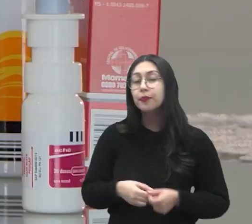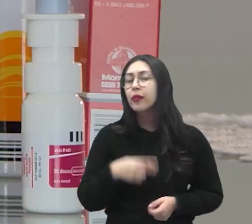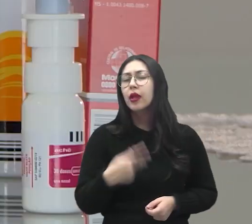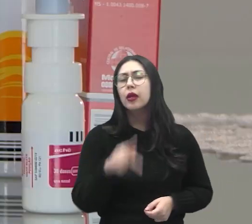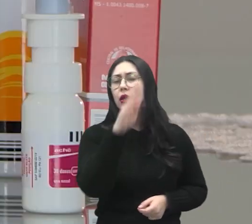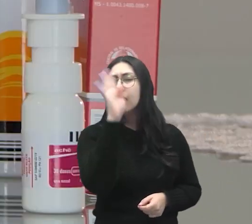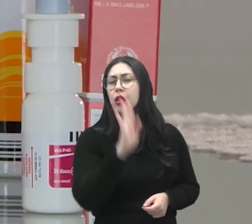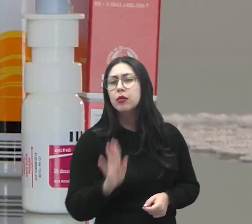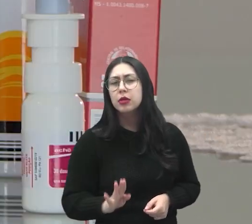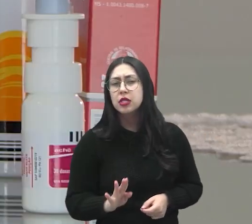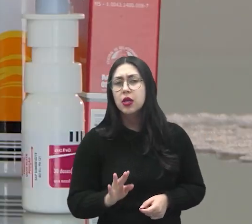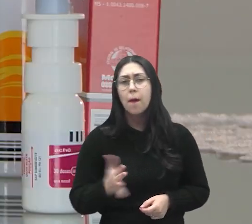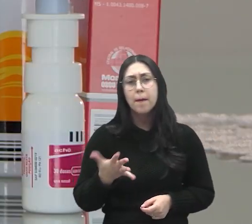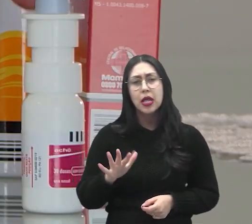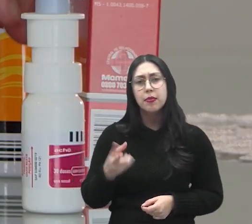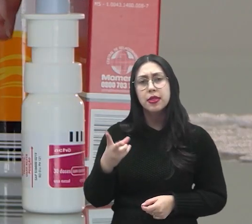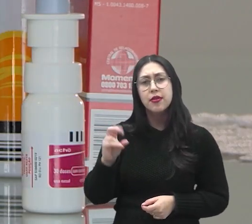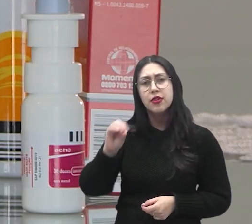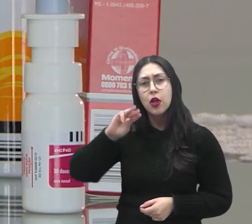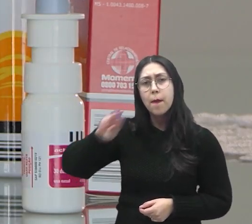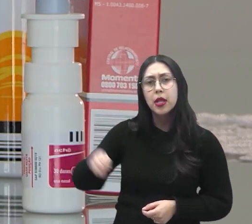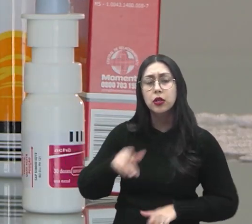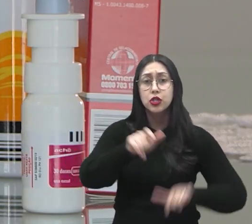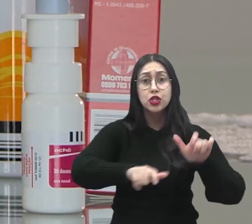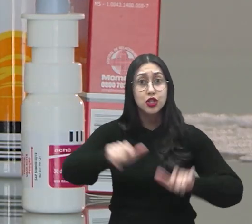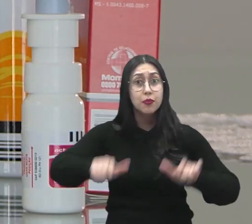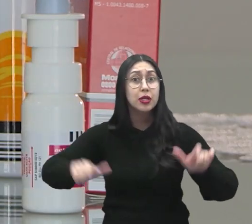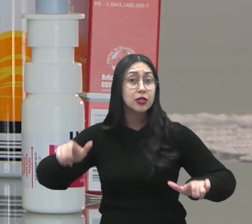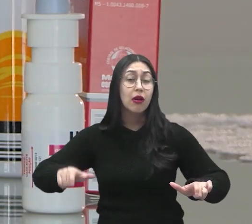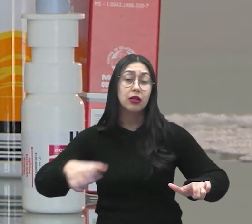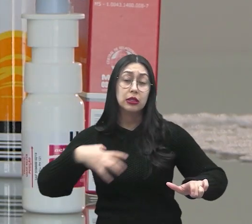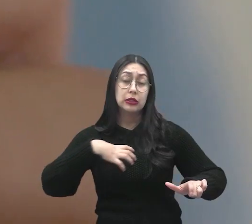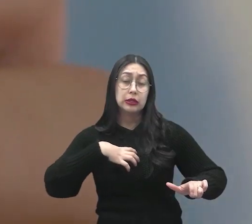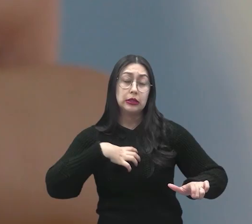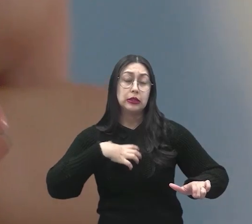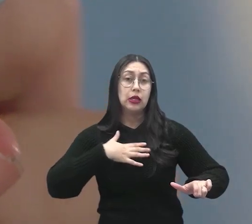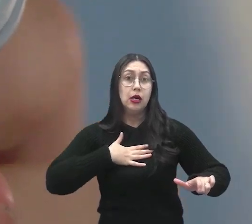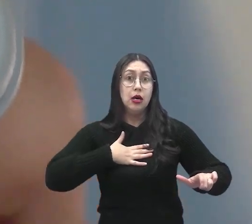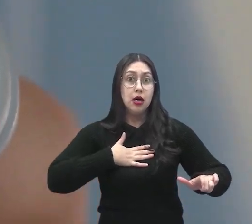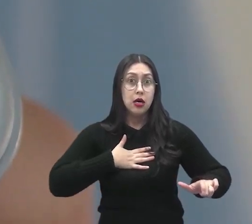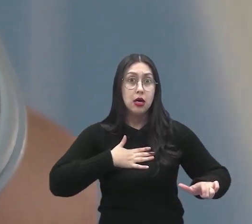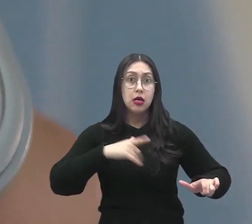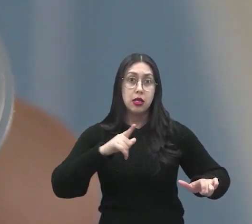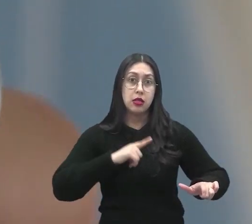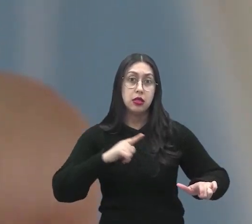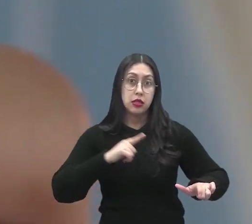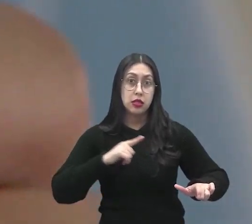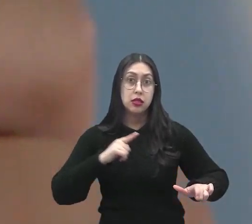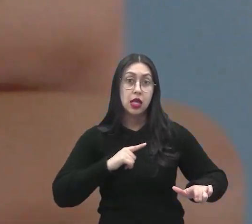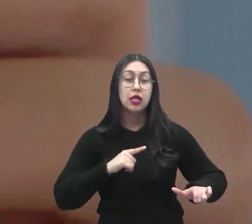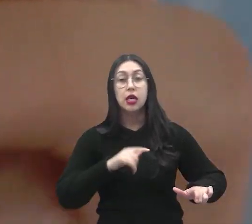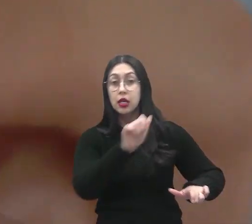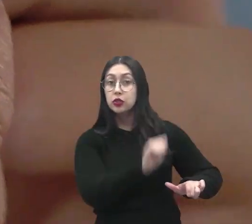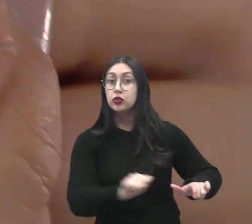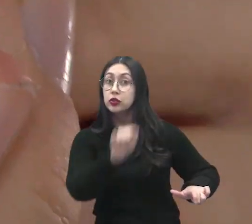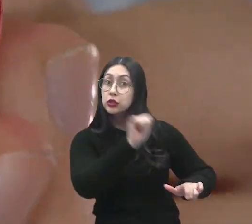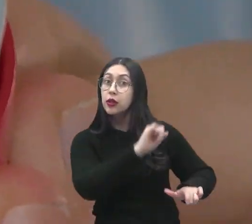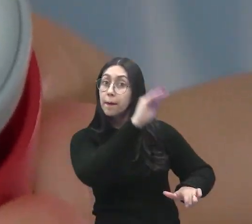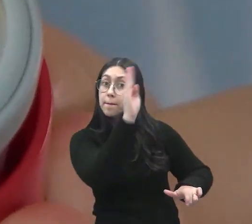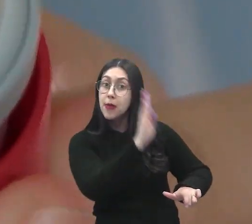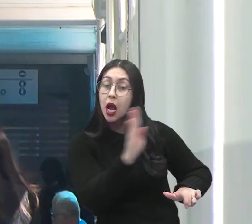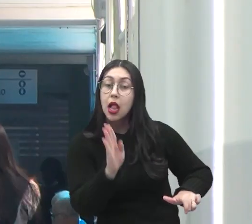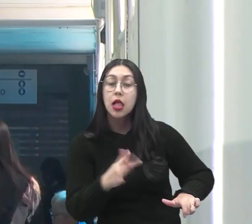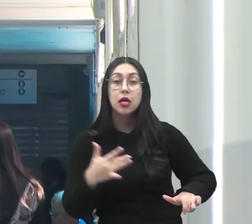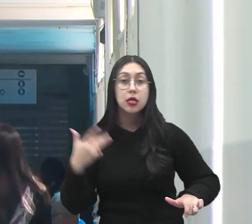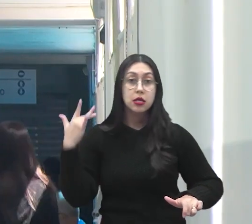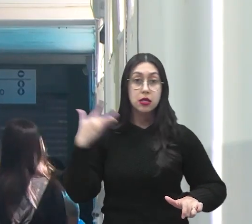cura. No Brasil, mais de 20 milhões de pessoas são asmáticas, segundo a Associação Brasileira de Pneumologia e